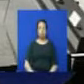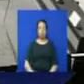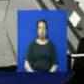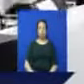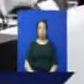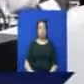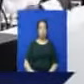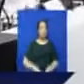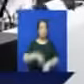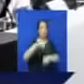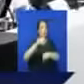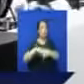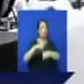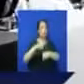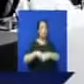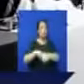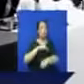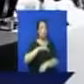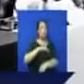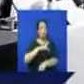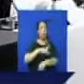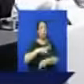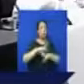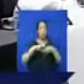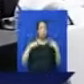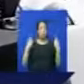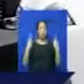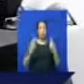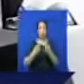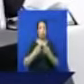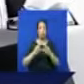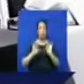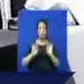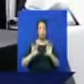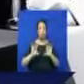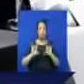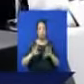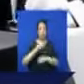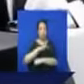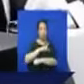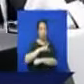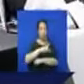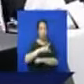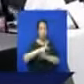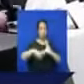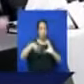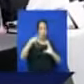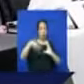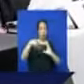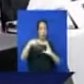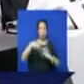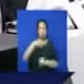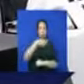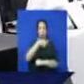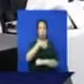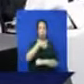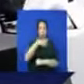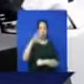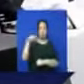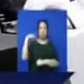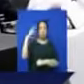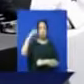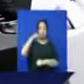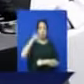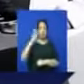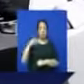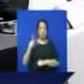A partir deste momento, preside esta sessão especial a presidente da Câmara Municipal do Rio Grande, vereadora